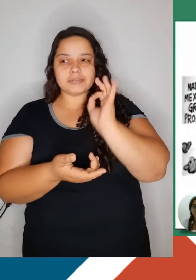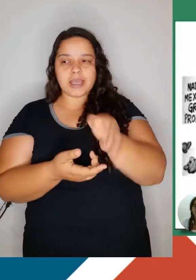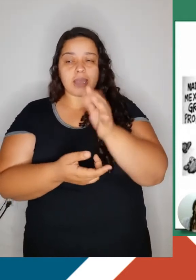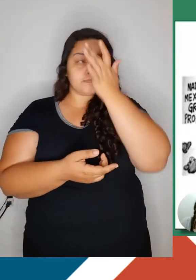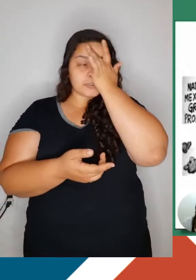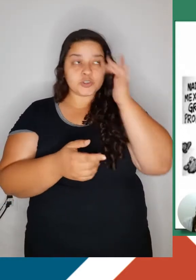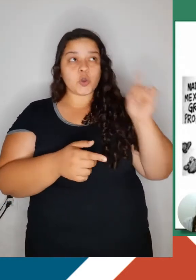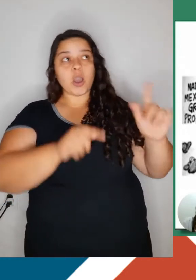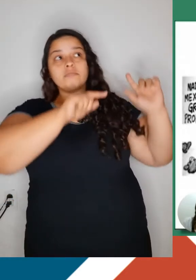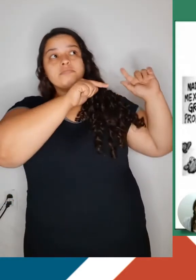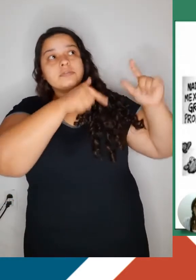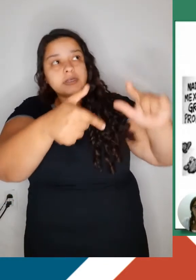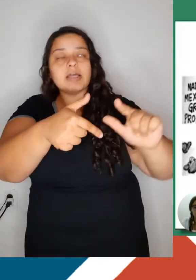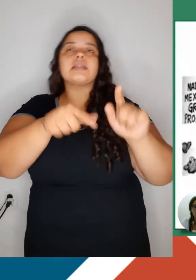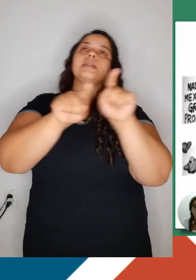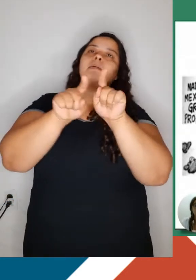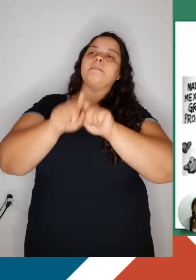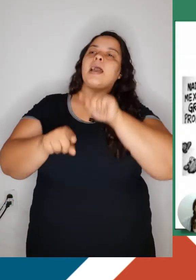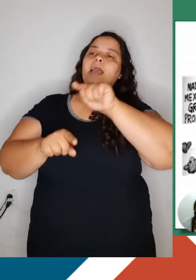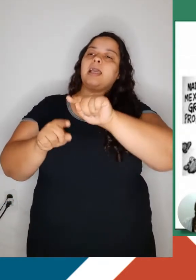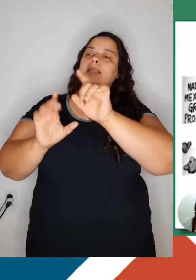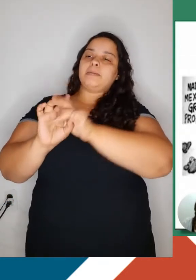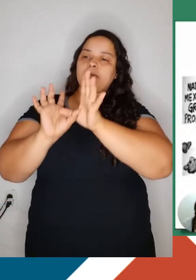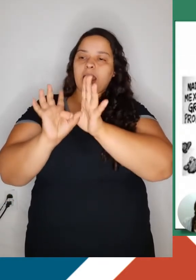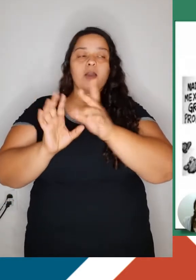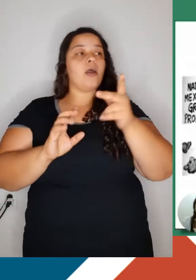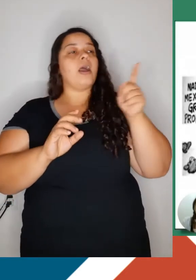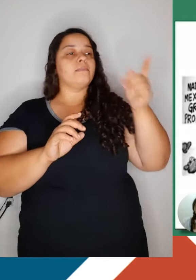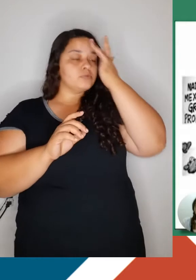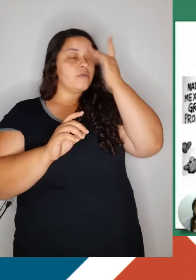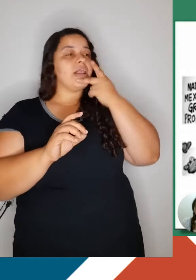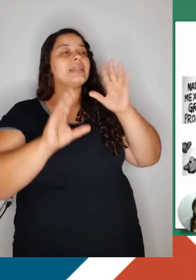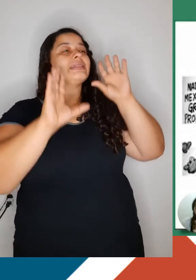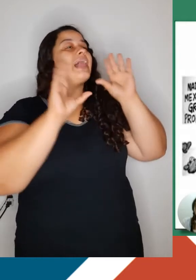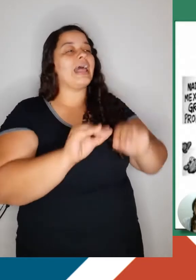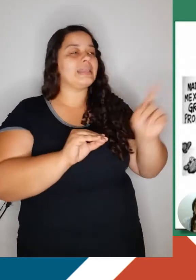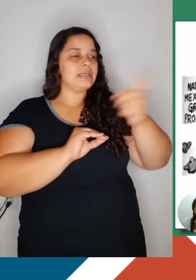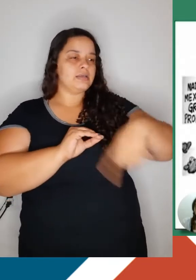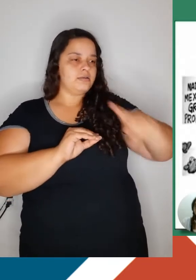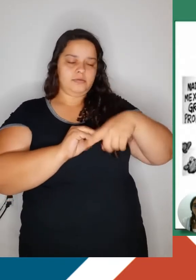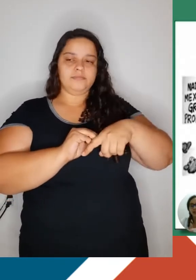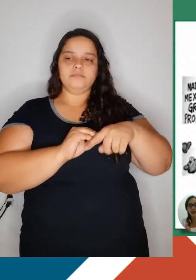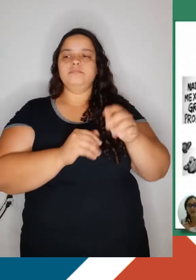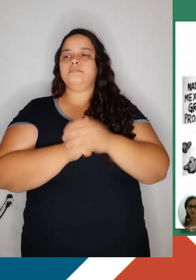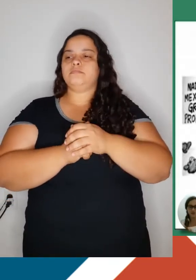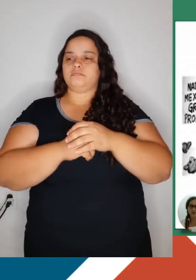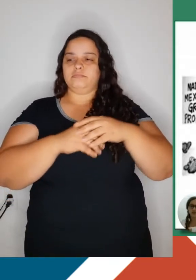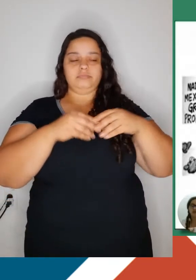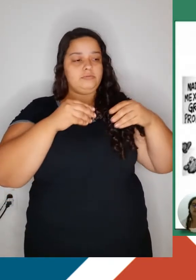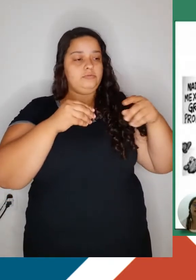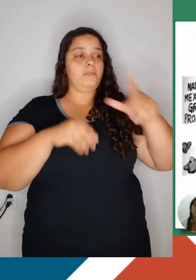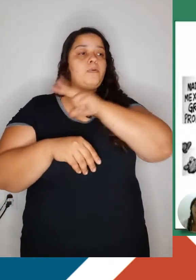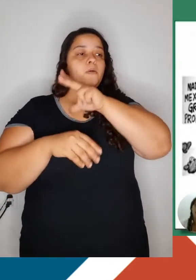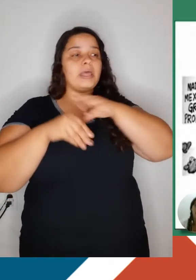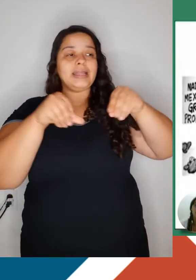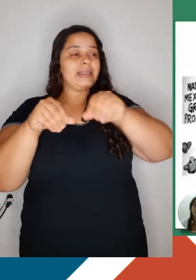casamento, né, entre os conservadores e os liberais, e o conservador diz nada de mexer na grande propriedade. A mulher, com a faixinha